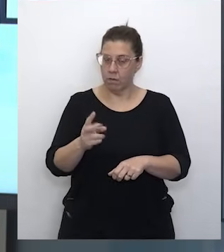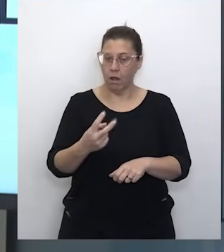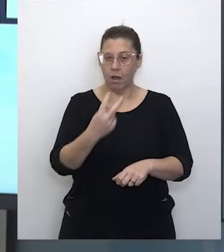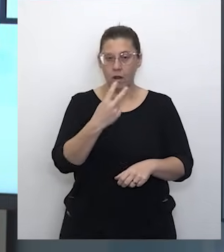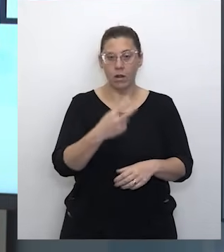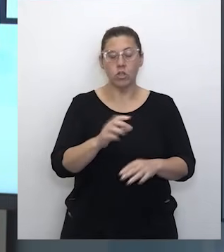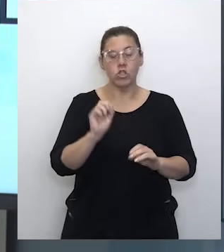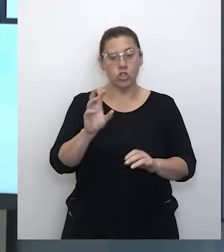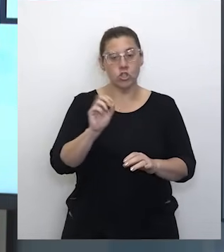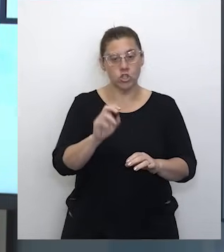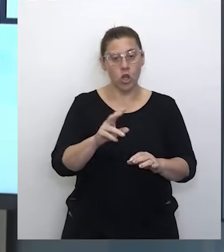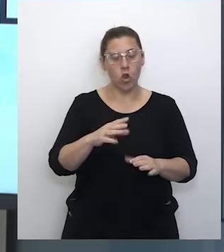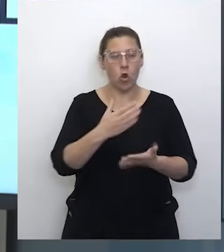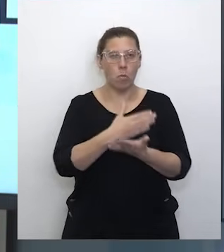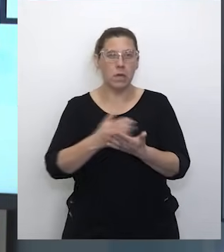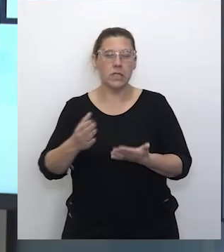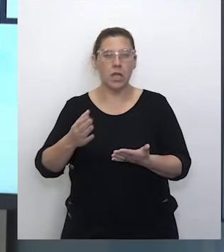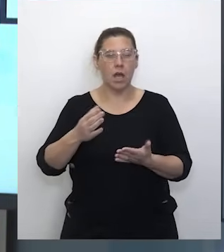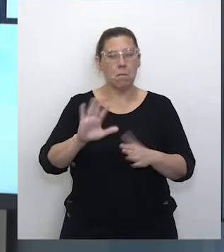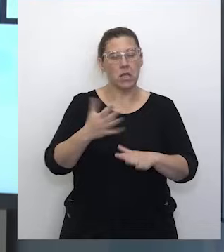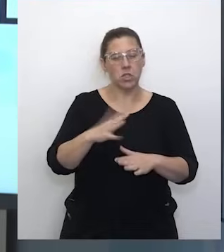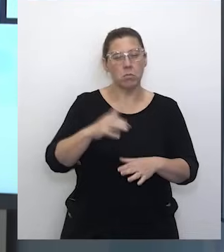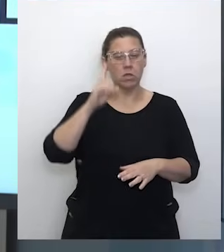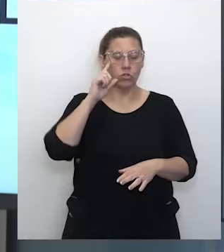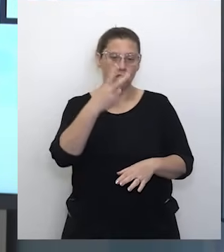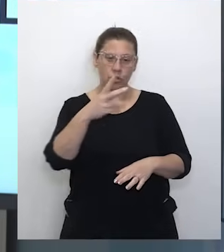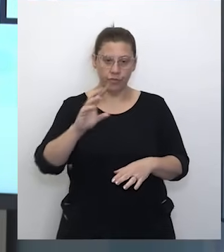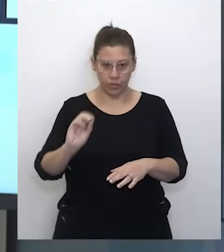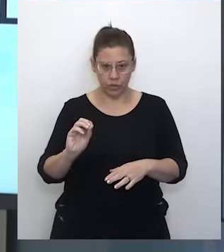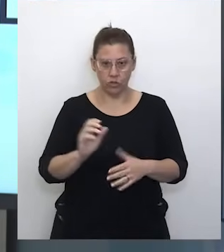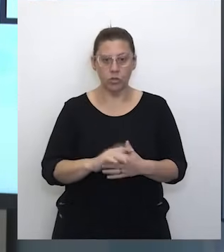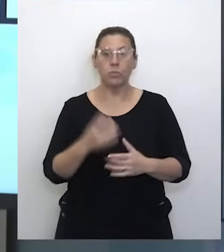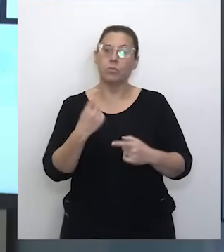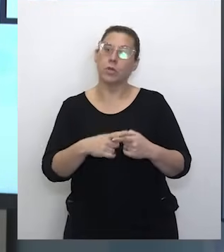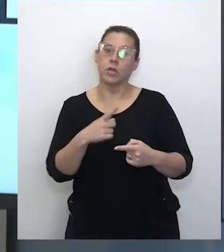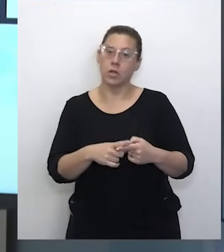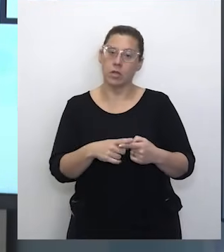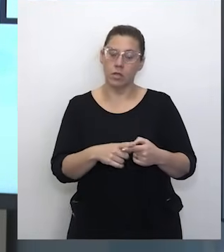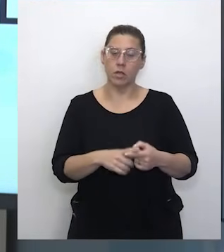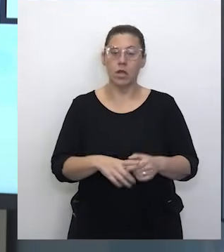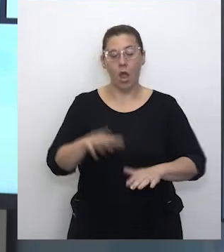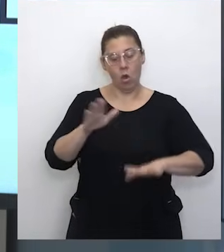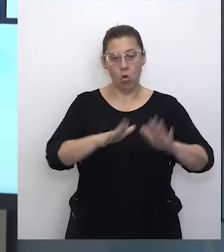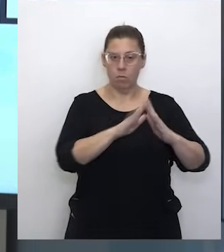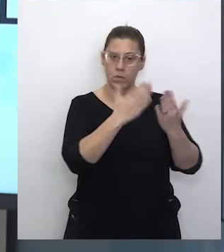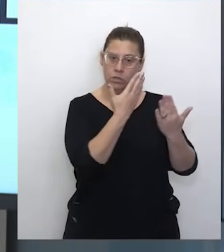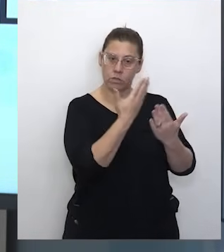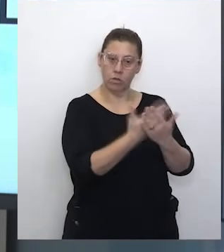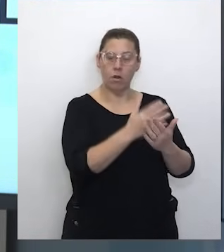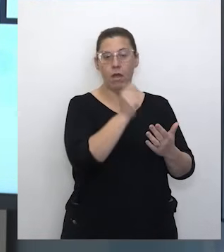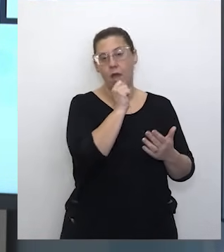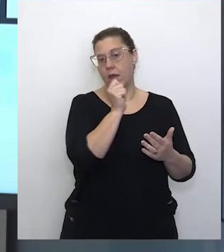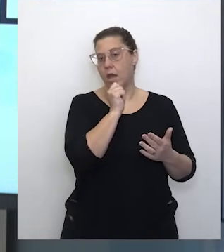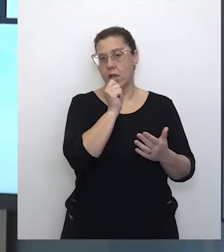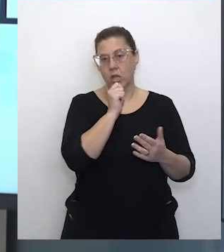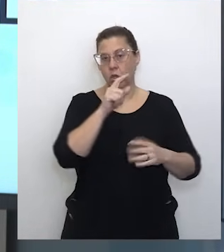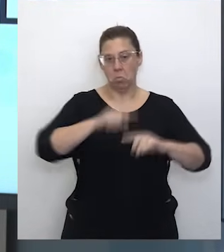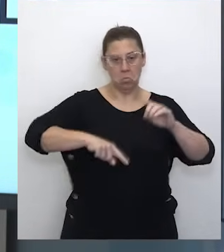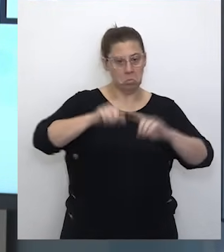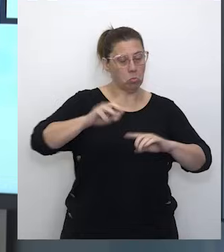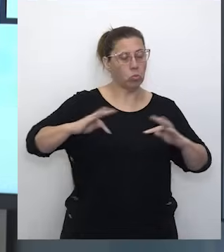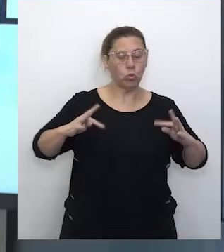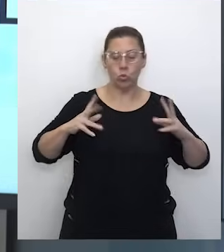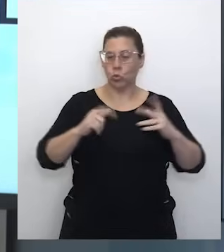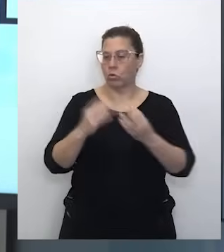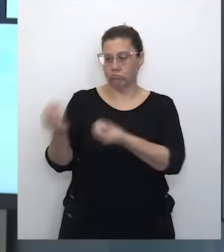só a partir da semana do dia 20, a primeira orientação que a gente tem, porque, primeiro, algumas escolas ainda não receberam todos os